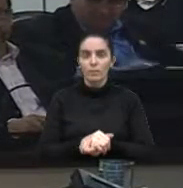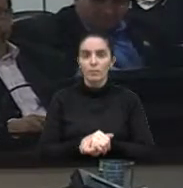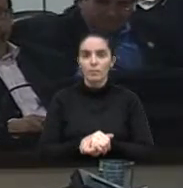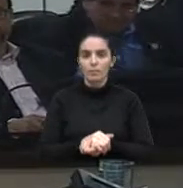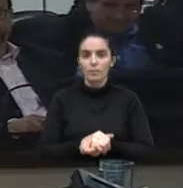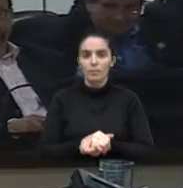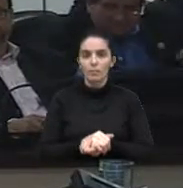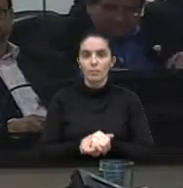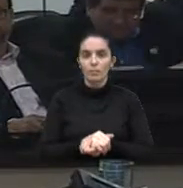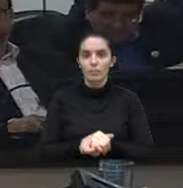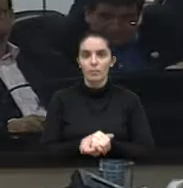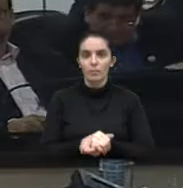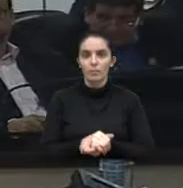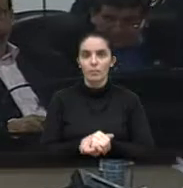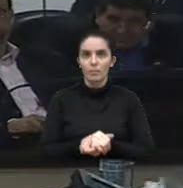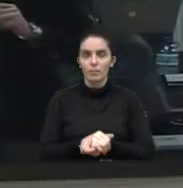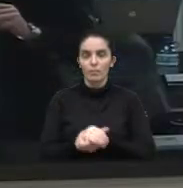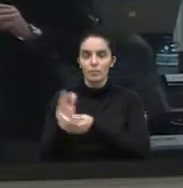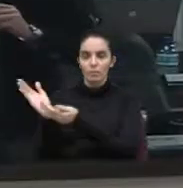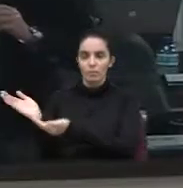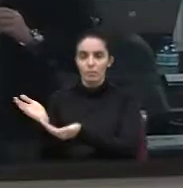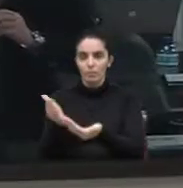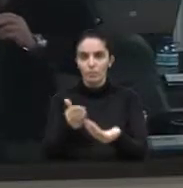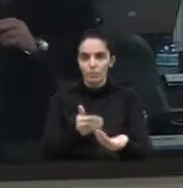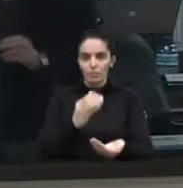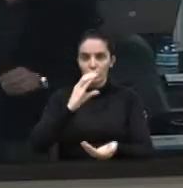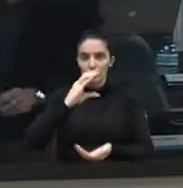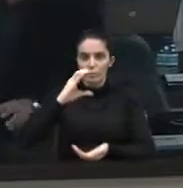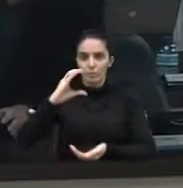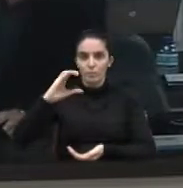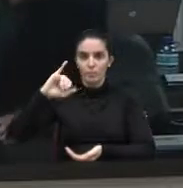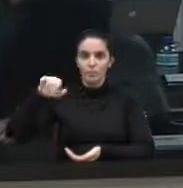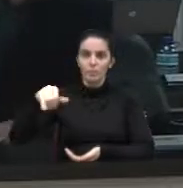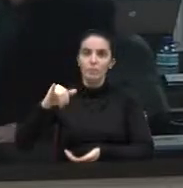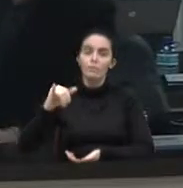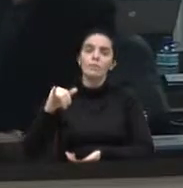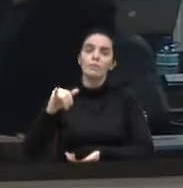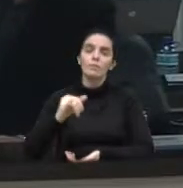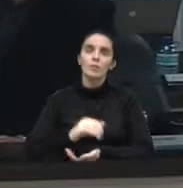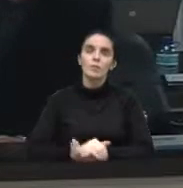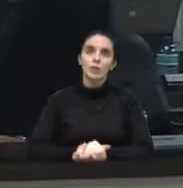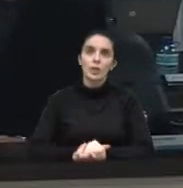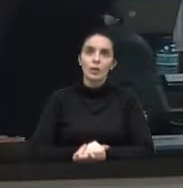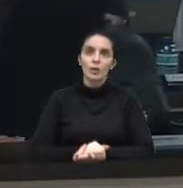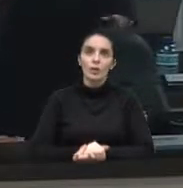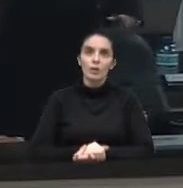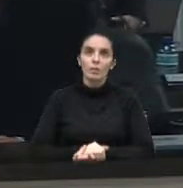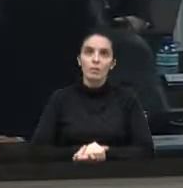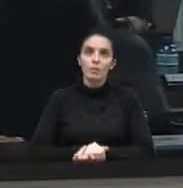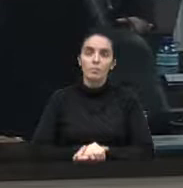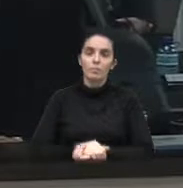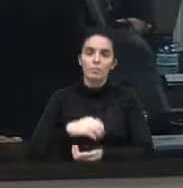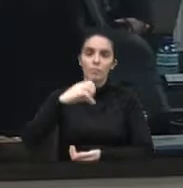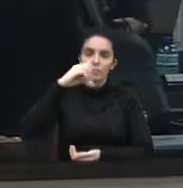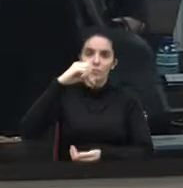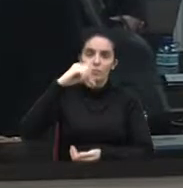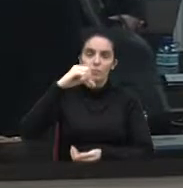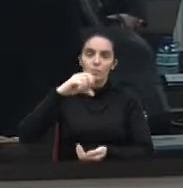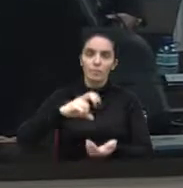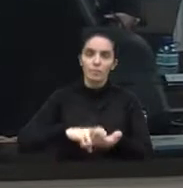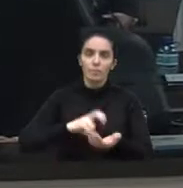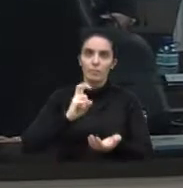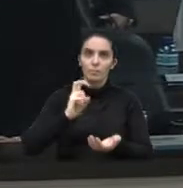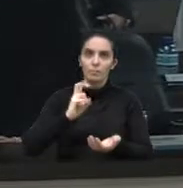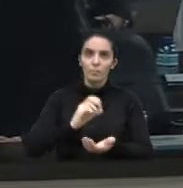Presidente, eu quero convocar os membros da CCJ para extraordinárias às 9 horas.